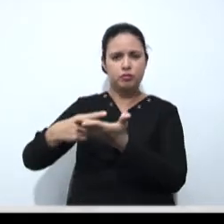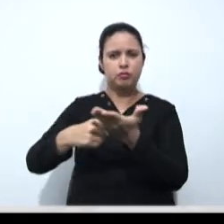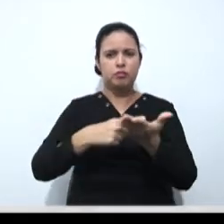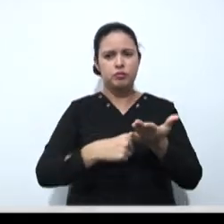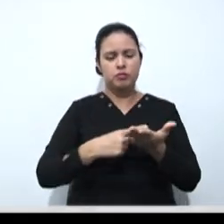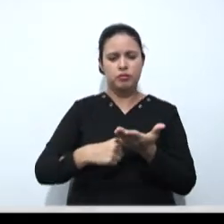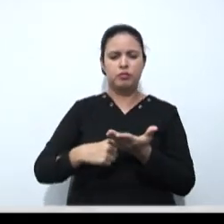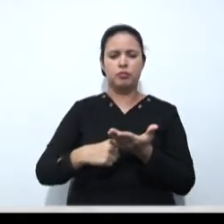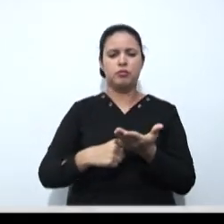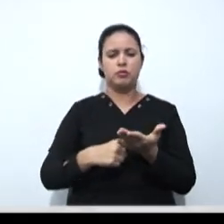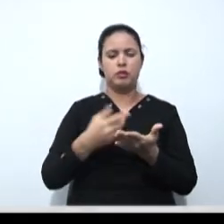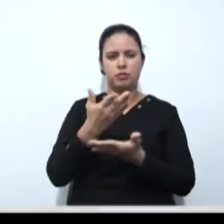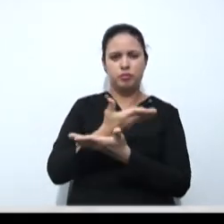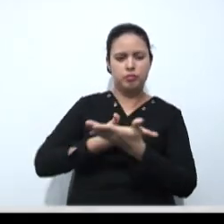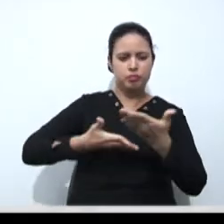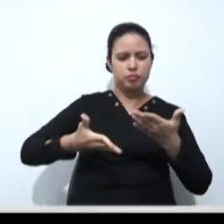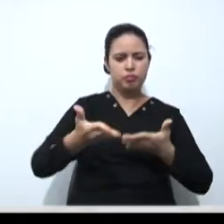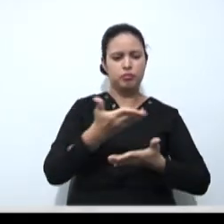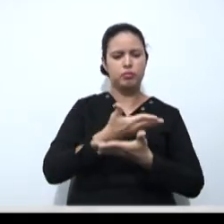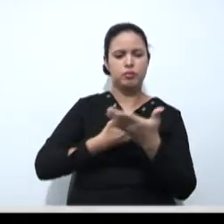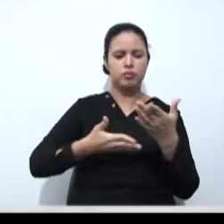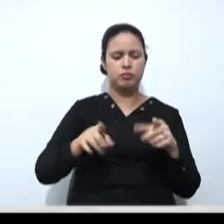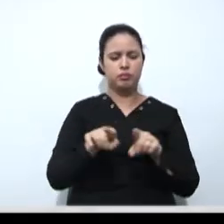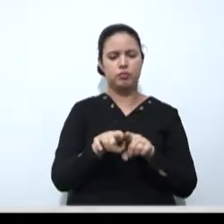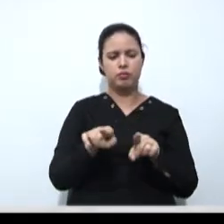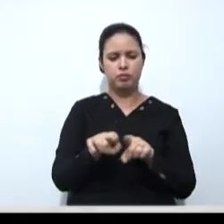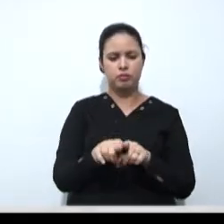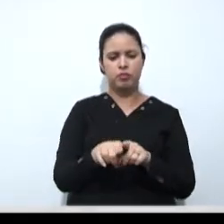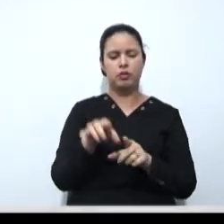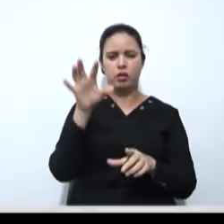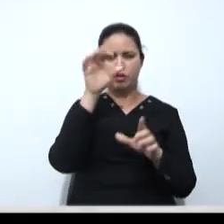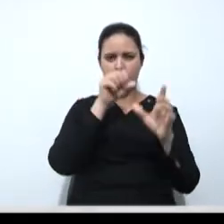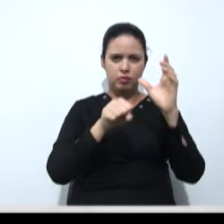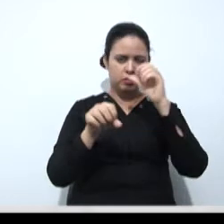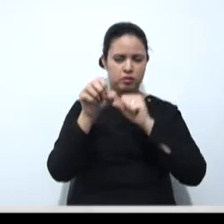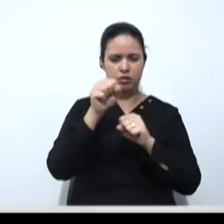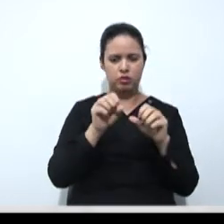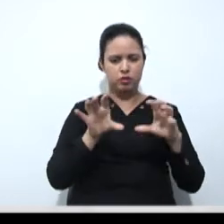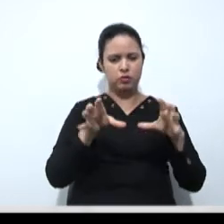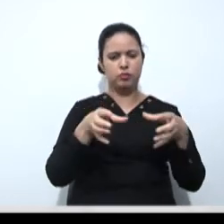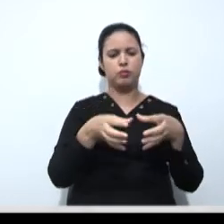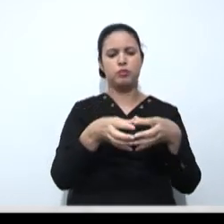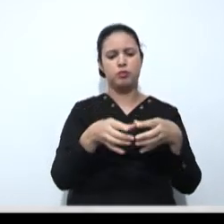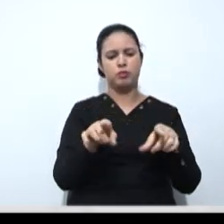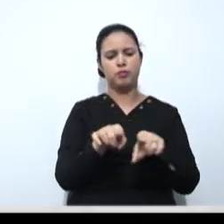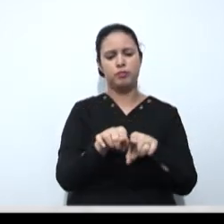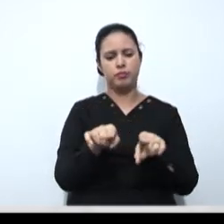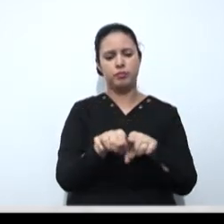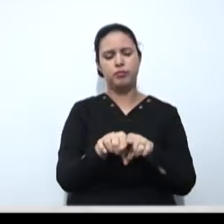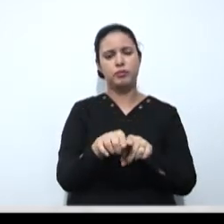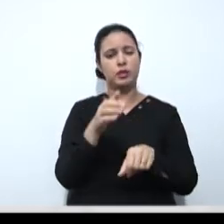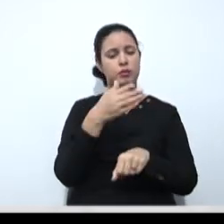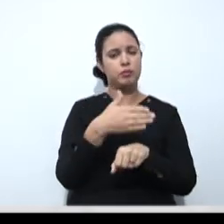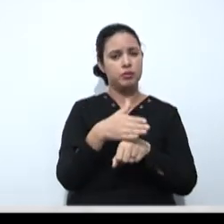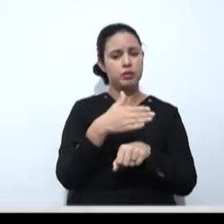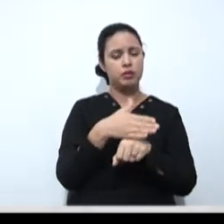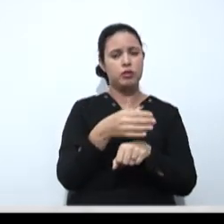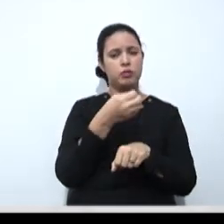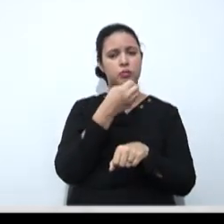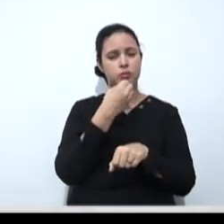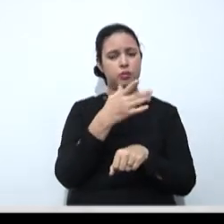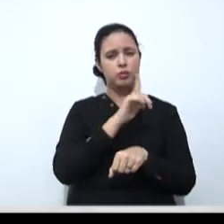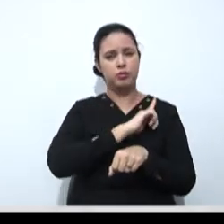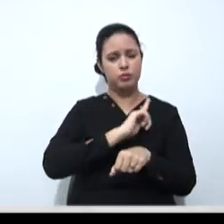a parceria, a regulação conjunta, a aprendizagem coletiva, as práticas do bom